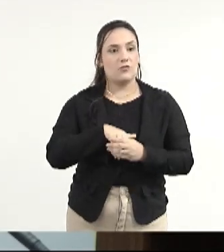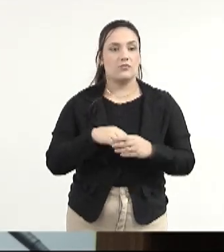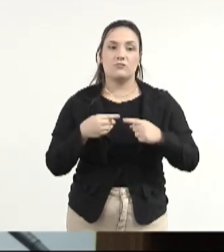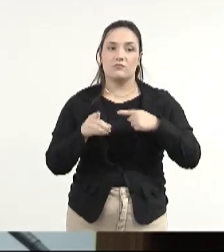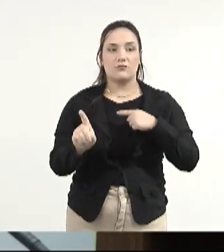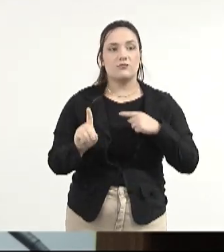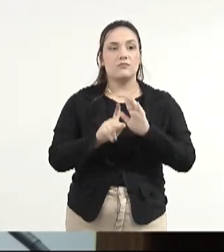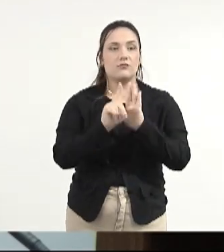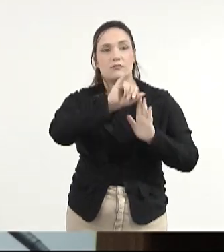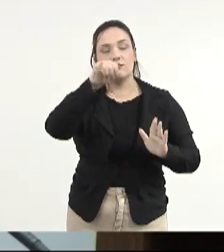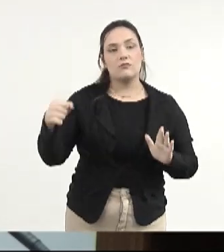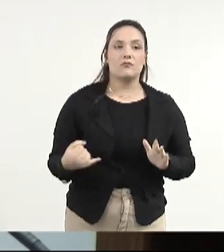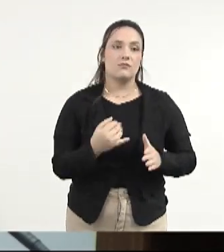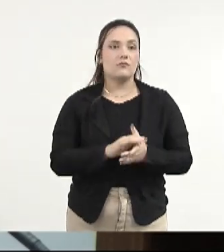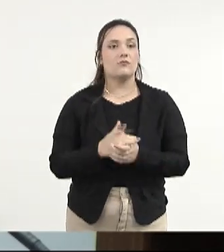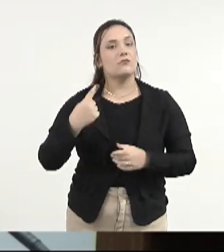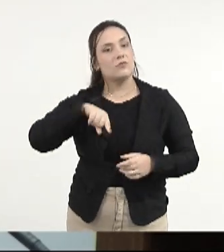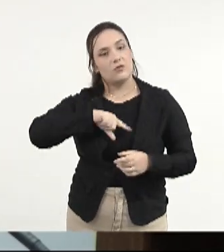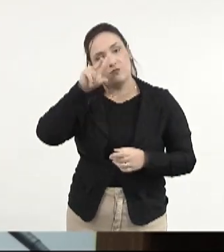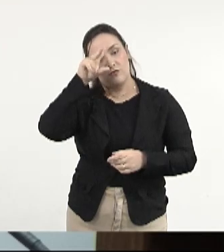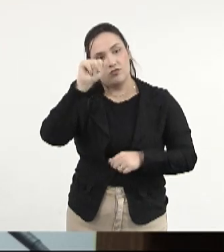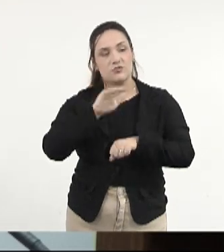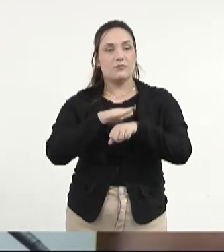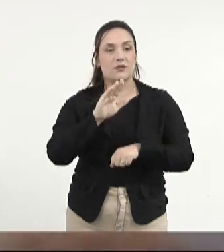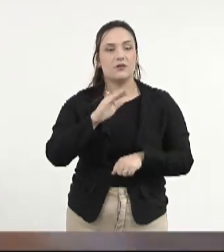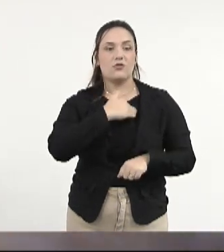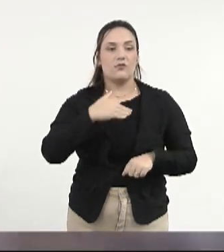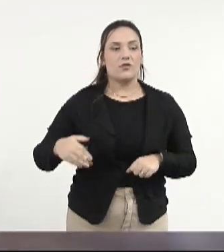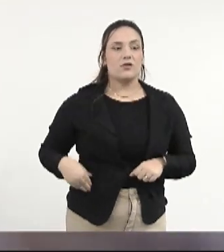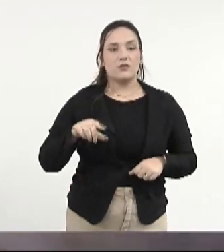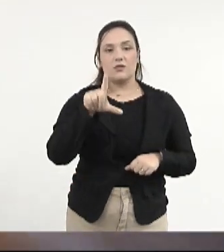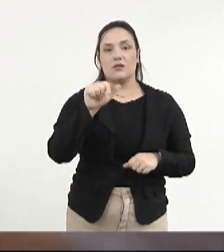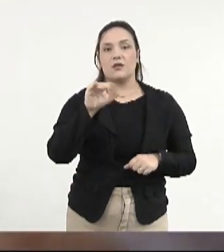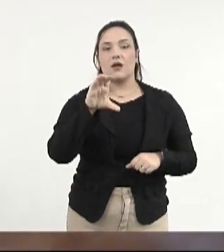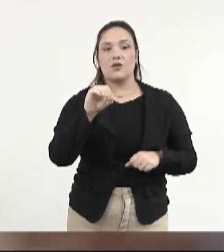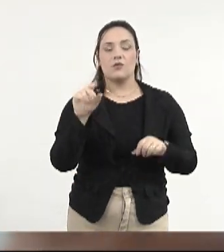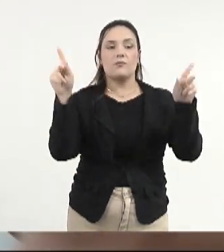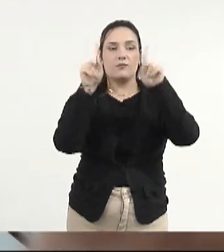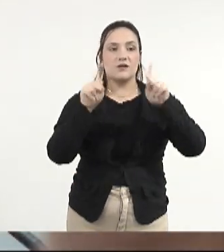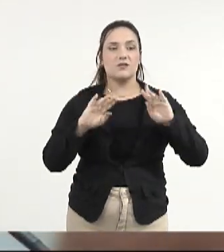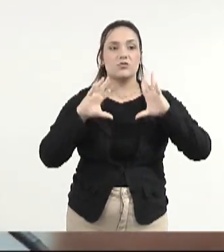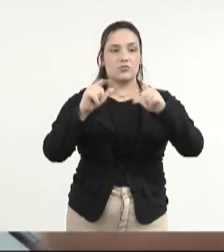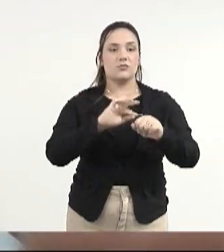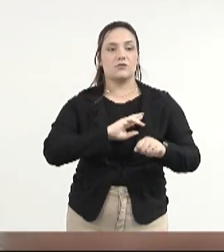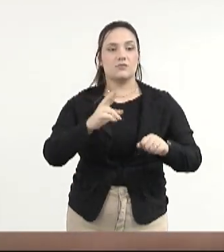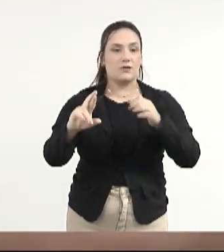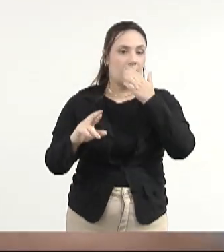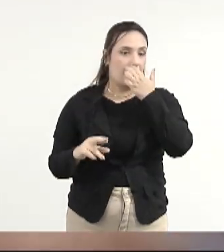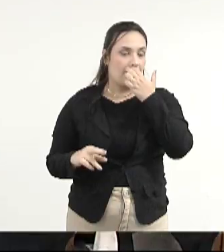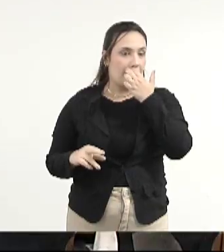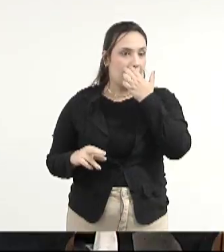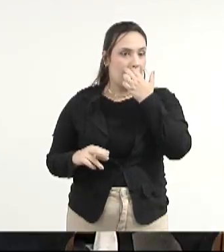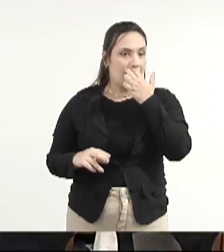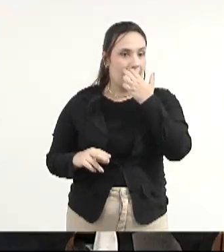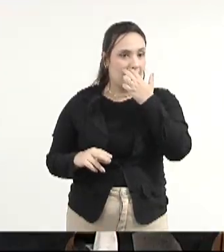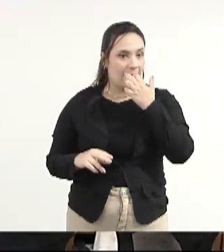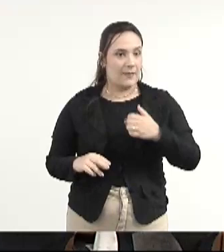é contrário ao projeto para a gente fortalecer o Estado laico e garantir a harmonia entre todas as religiões. Obrigada. Pela ordem,